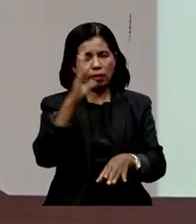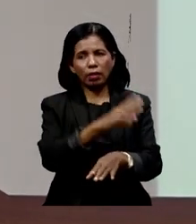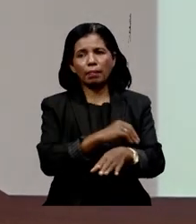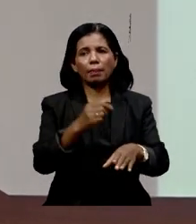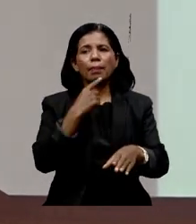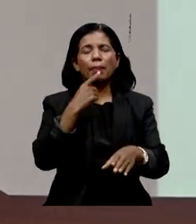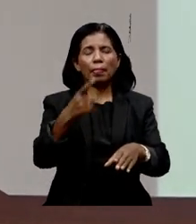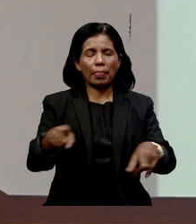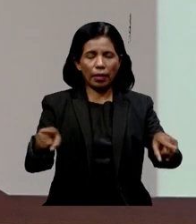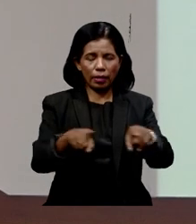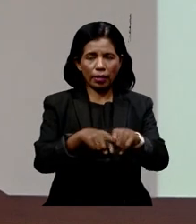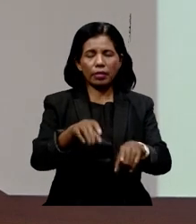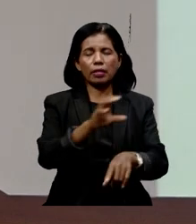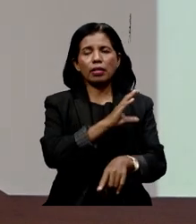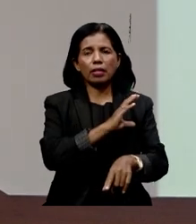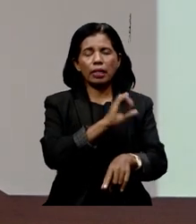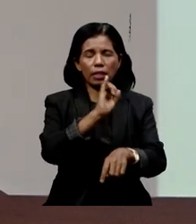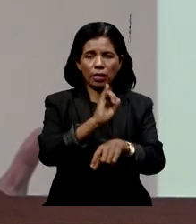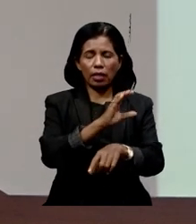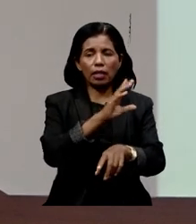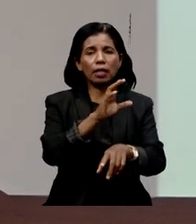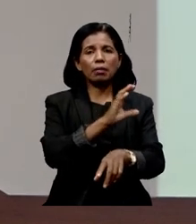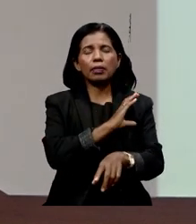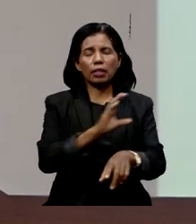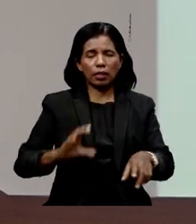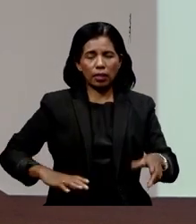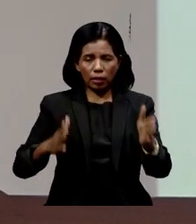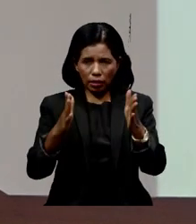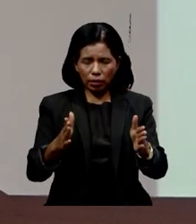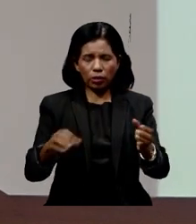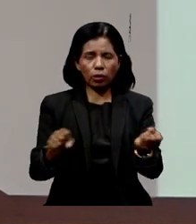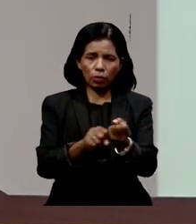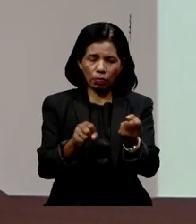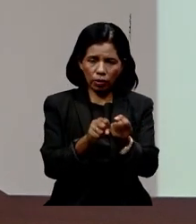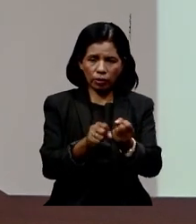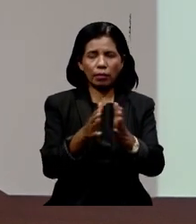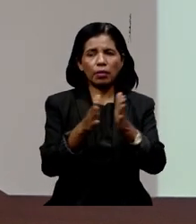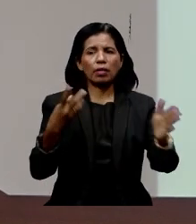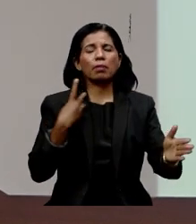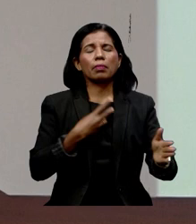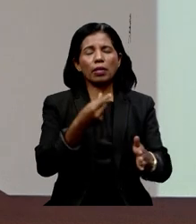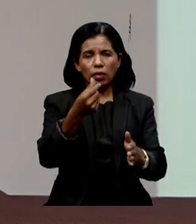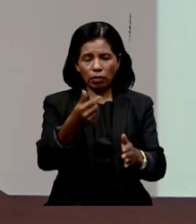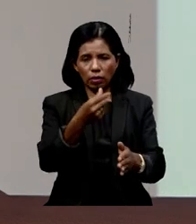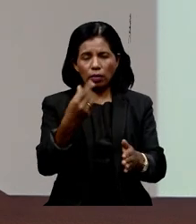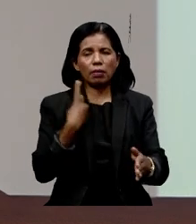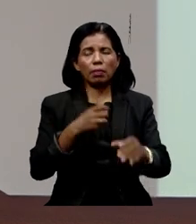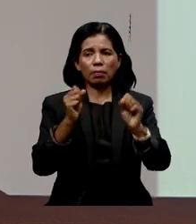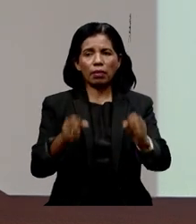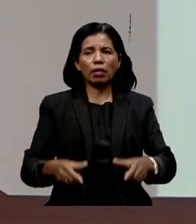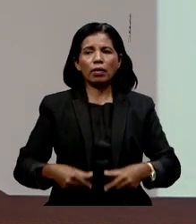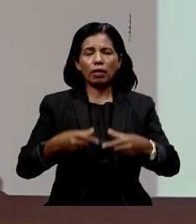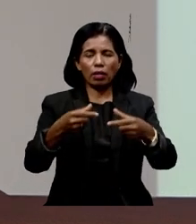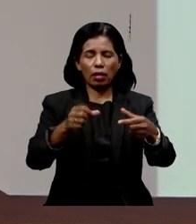moça necessária, a moça para participar, a tu contribuir para o balo, a luz, a voz, a minha bem, tua e tua, ao